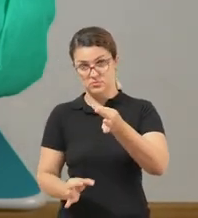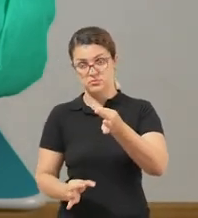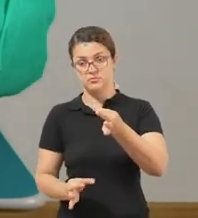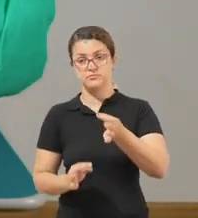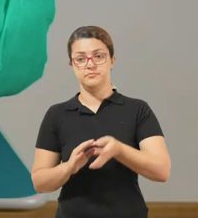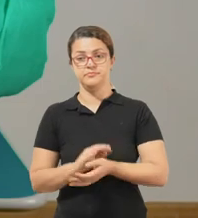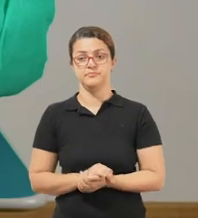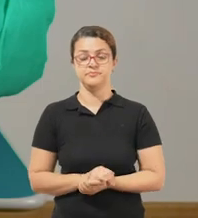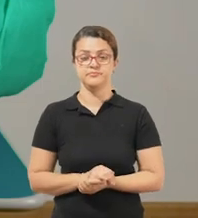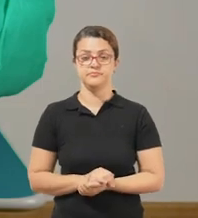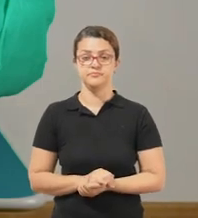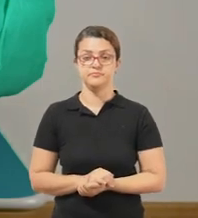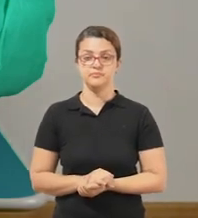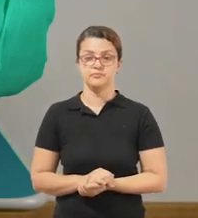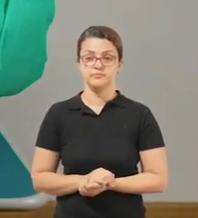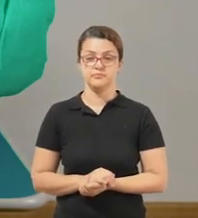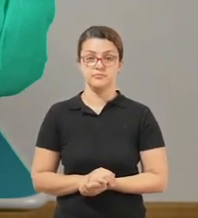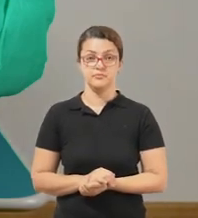sobrando.